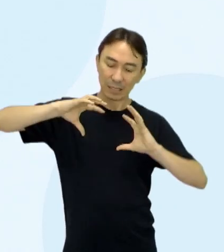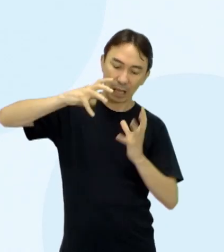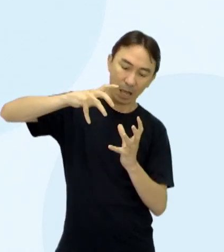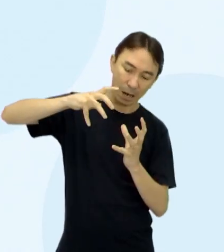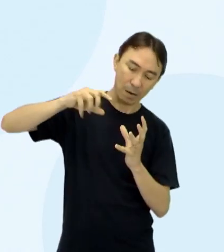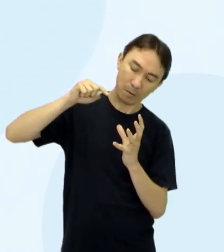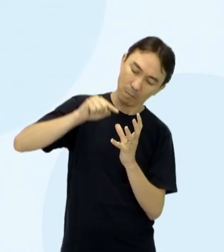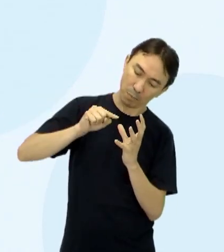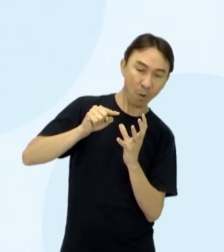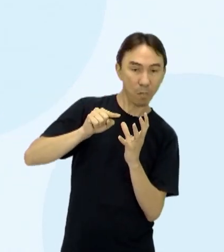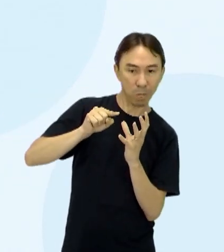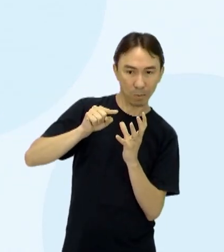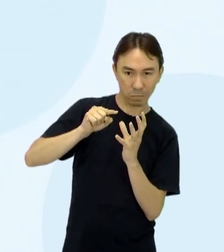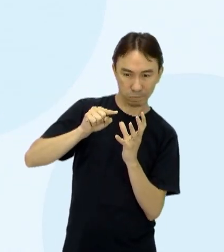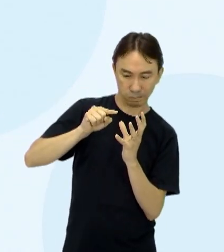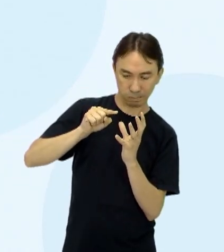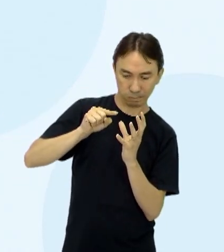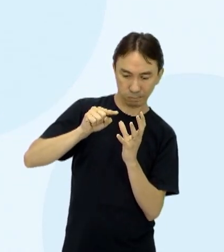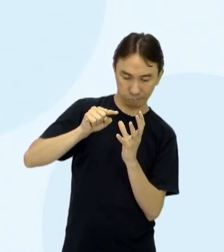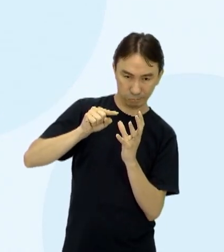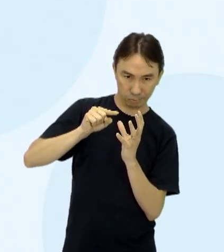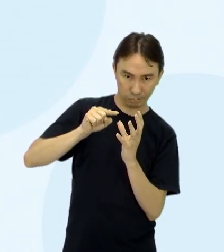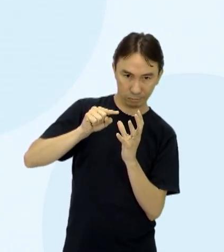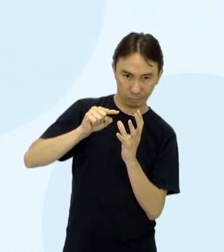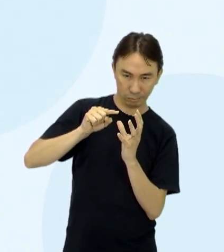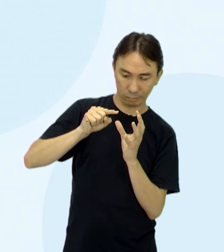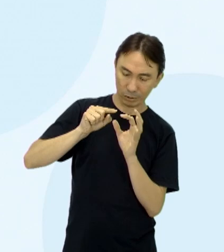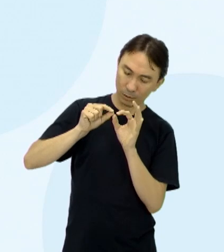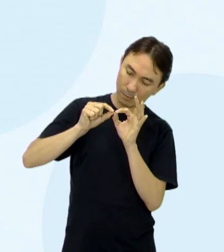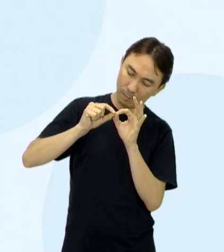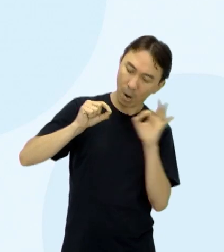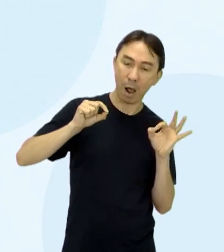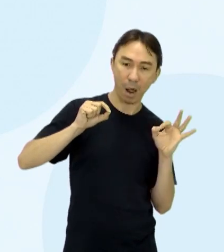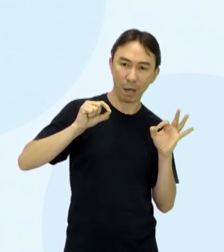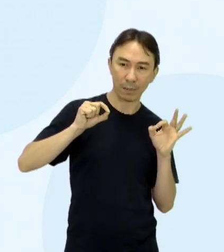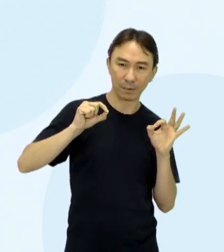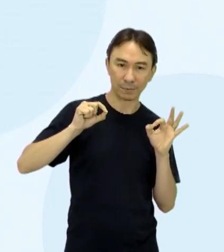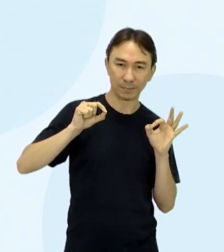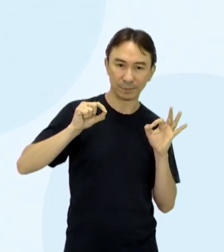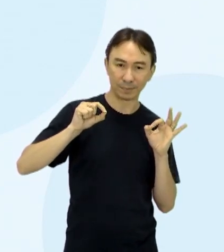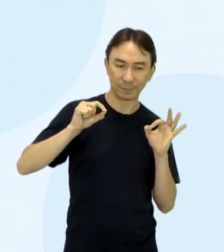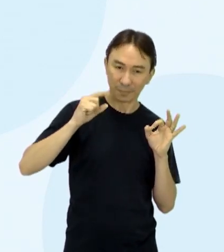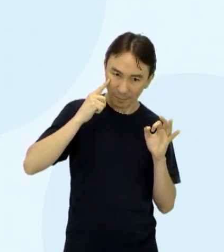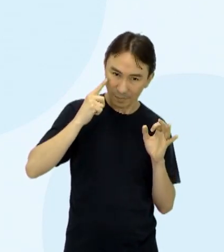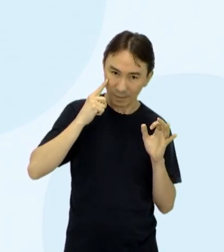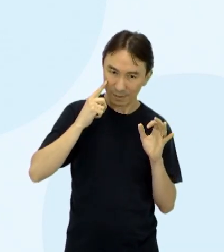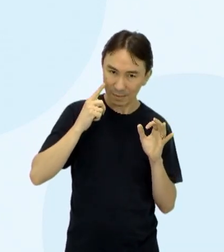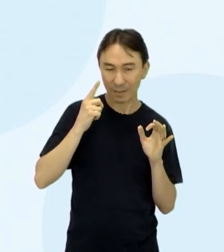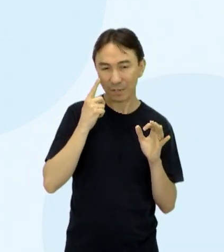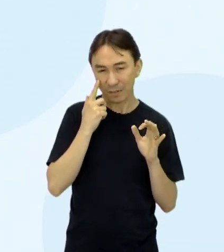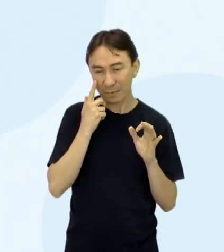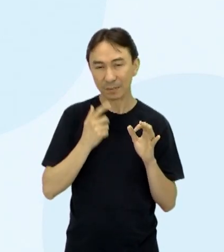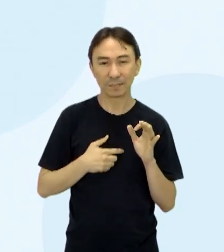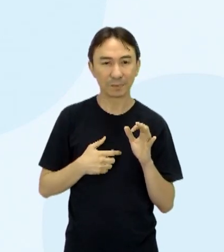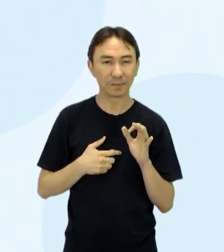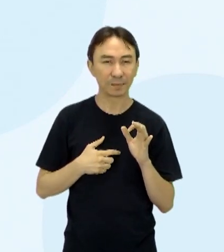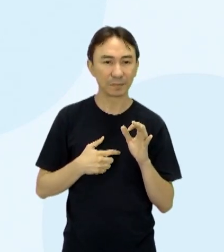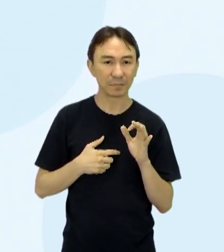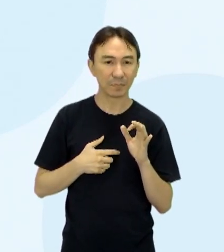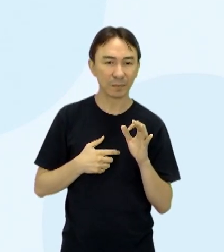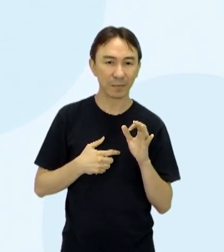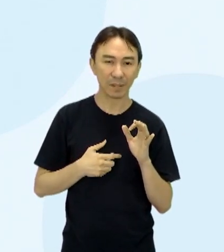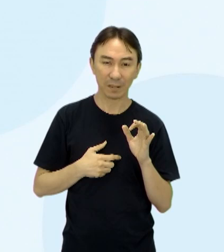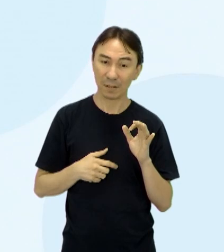feita, um círculo feito com o compasso, tá, Edjoel? Você põe a ponta seca ali no centro, traça ali um círculo. O